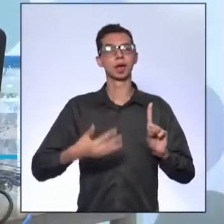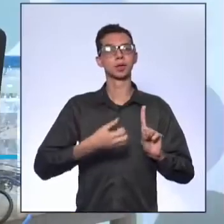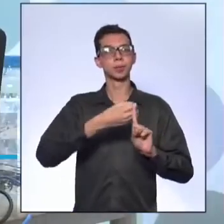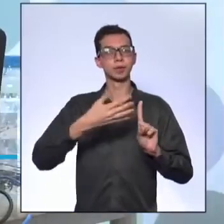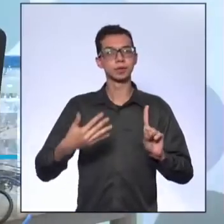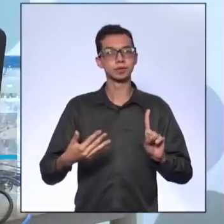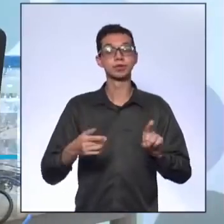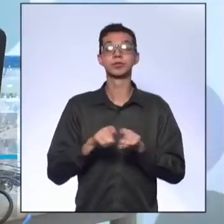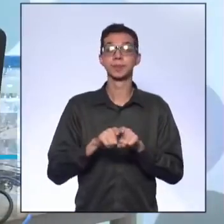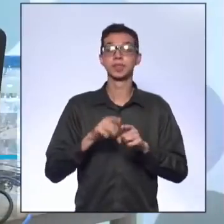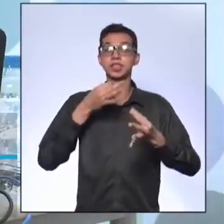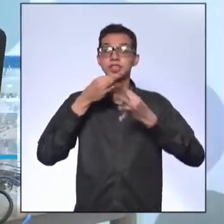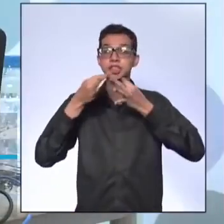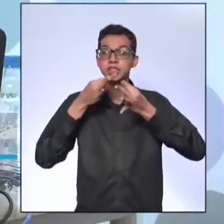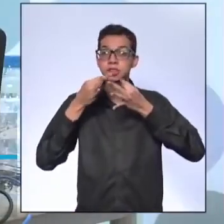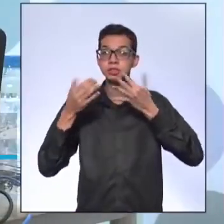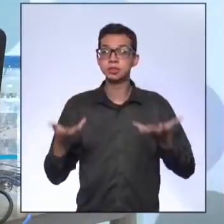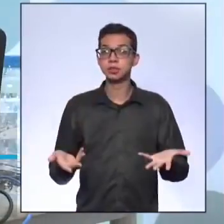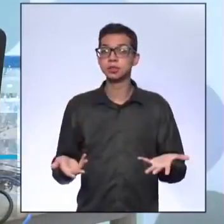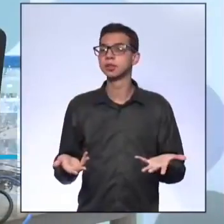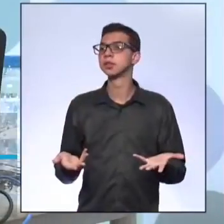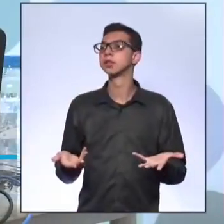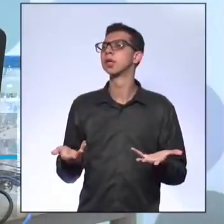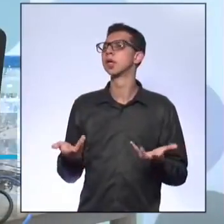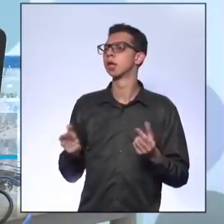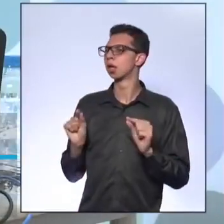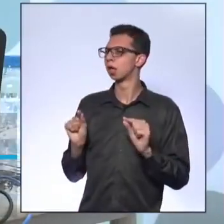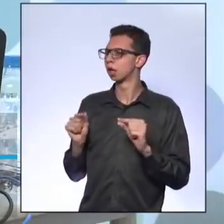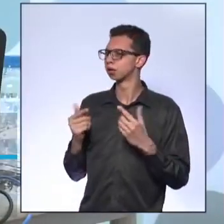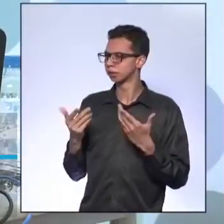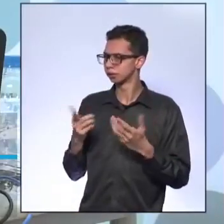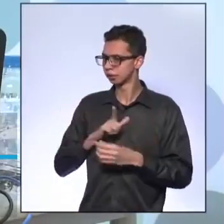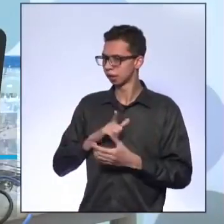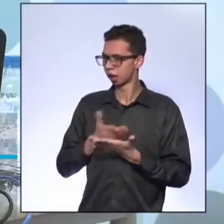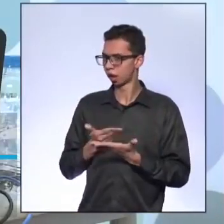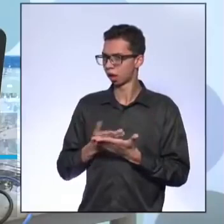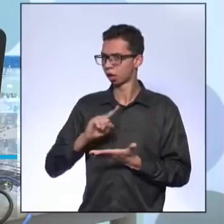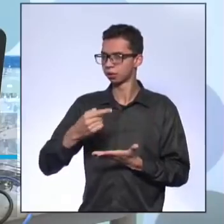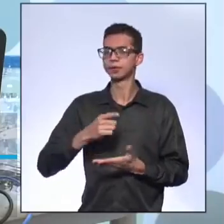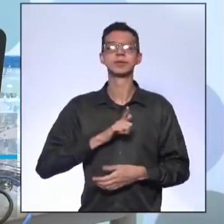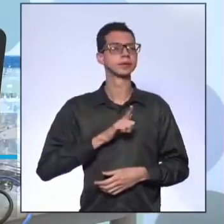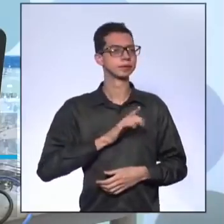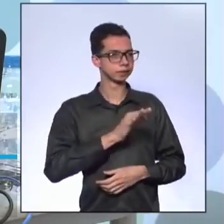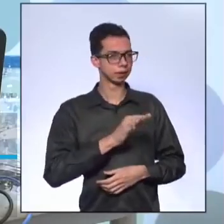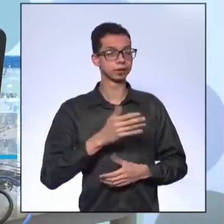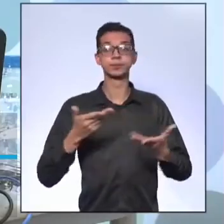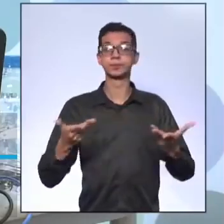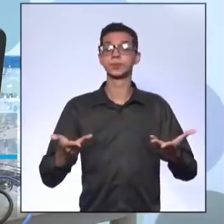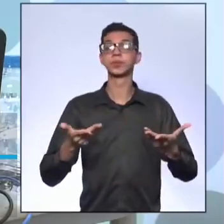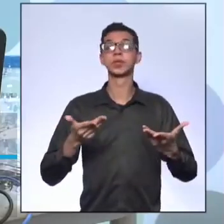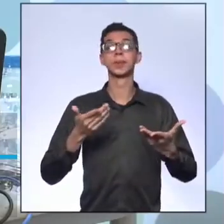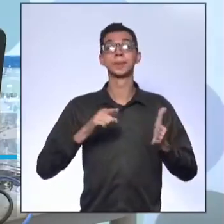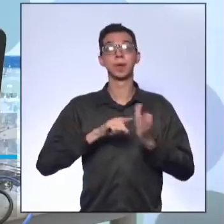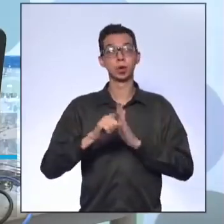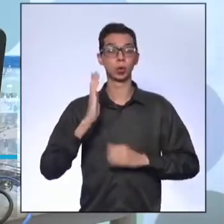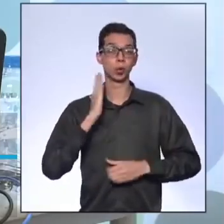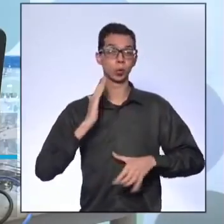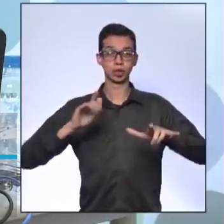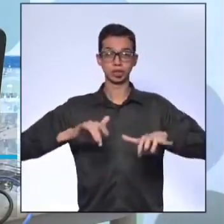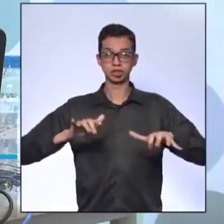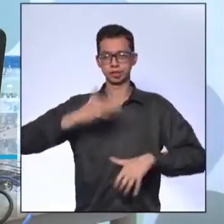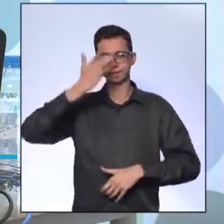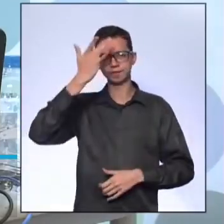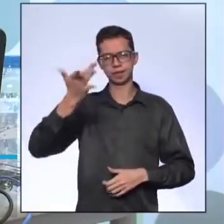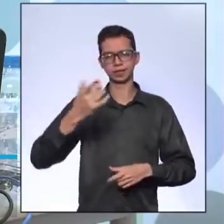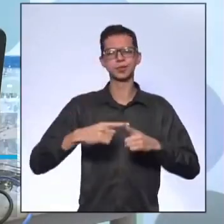nesse bimestre, tá bom? Então, vamos a mais uma pergunta do chat. As perguntas são fáceis. Que bom que estão